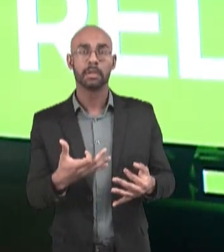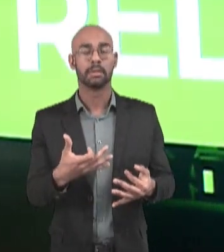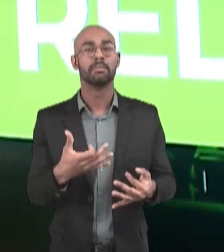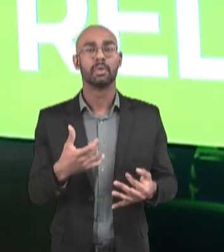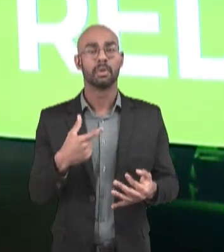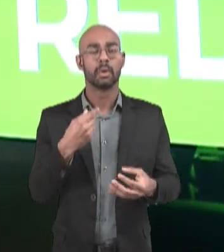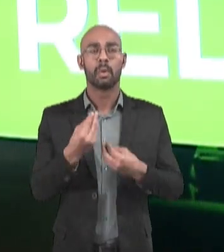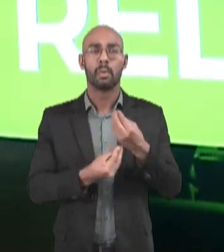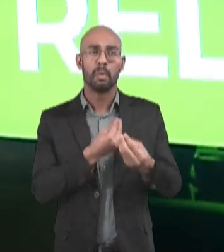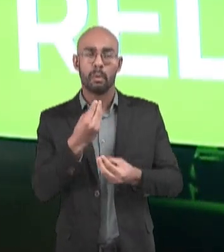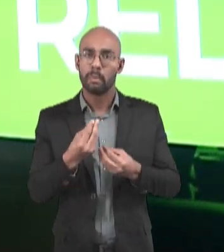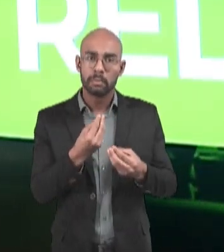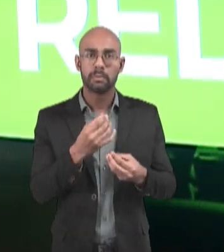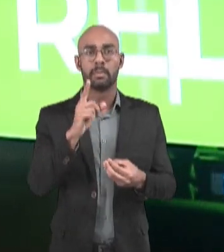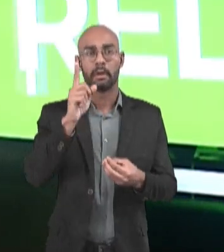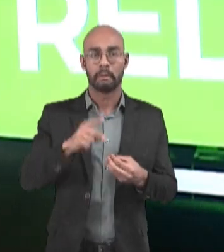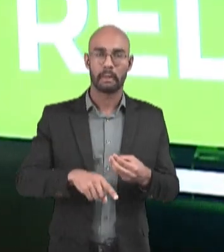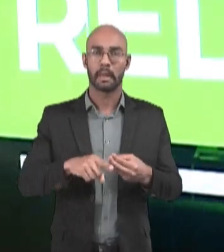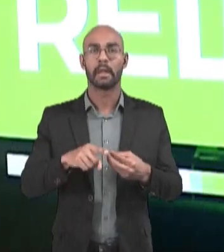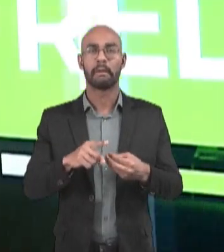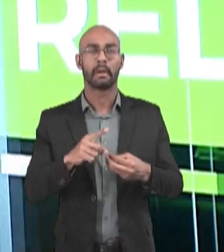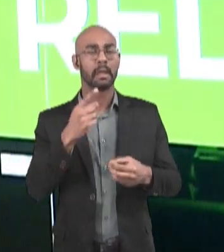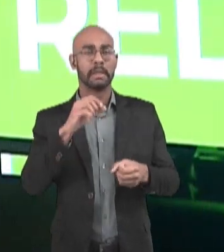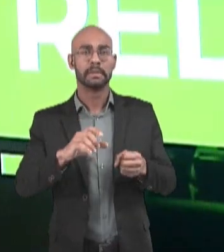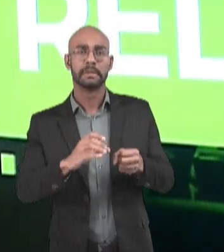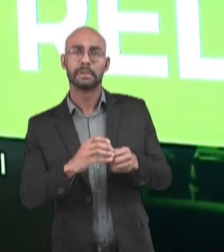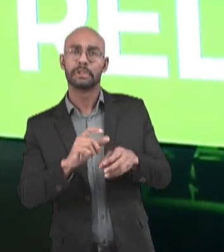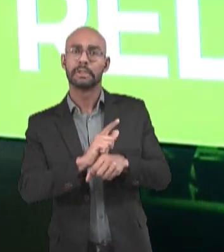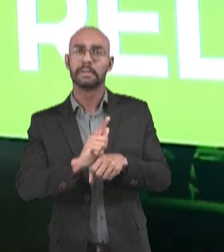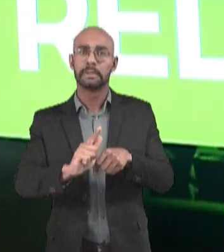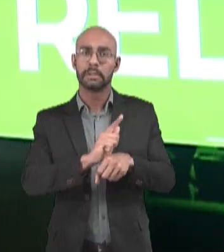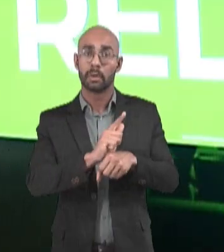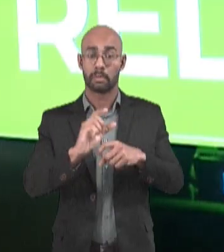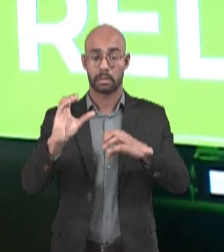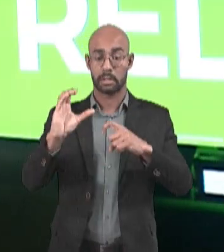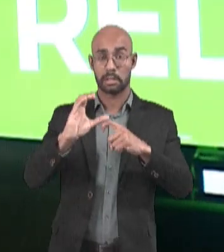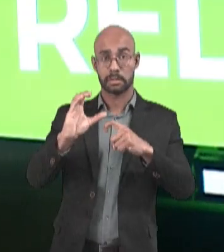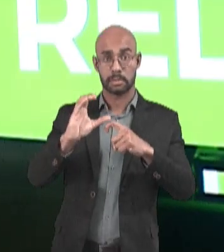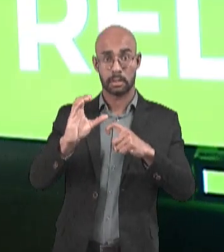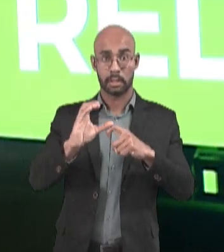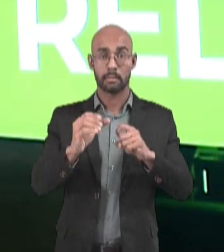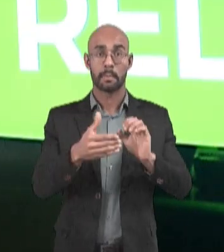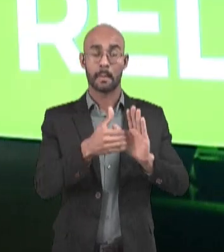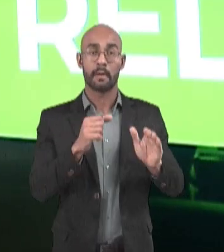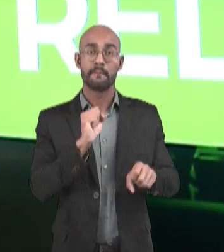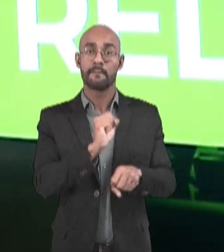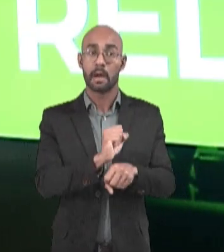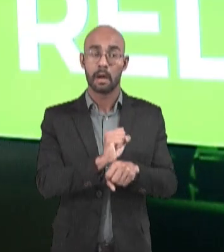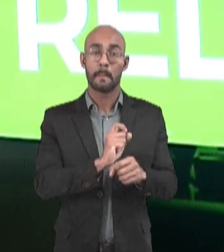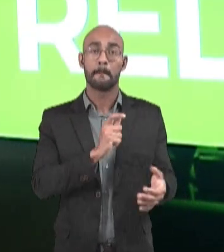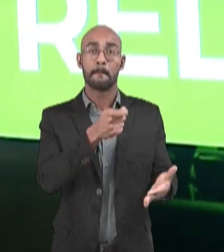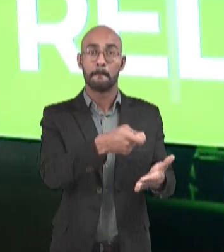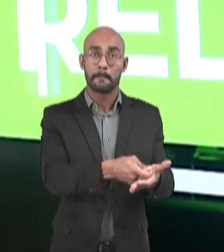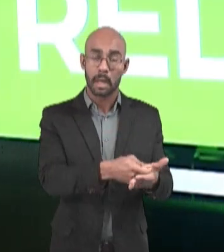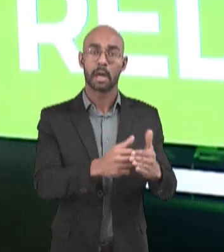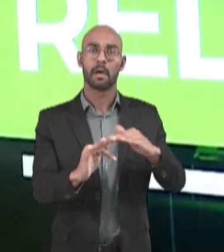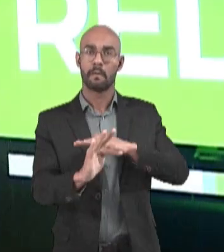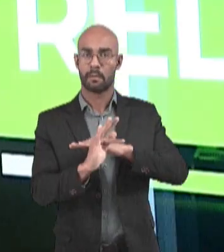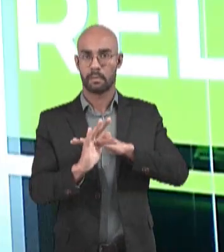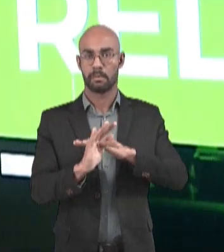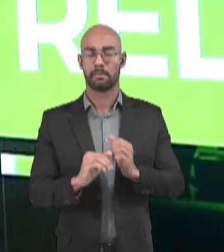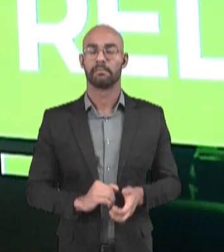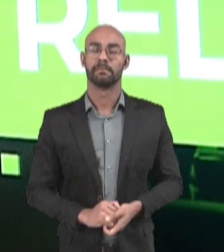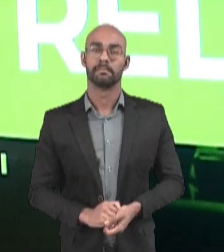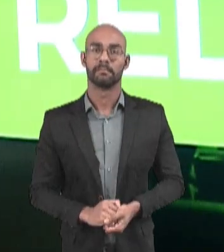a criticar a gestão da CACEMES e uma suspensão de pagamentos a fornecedores do